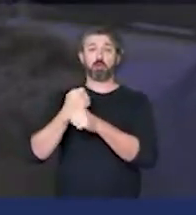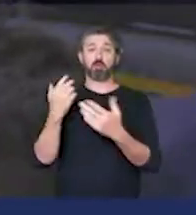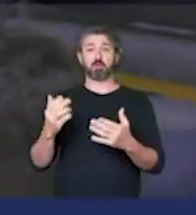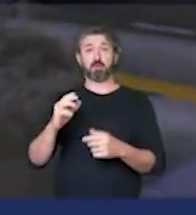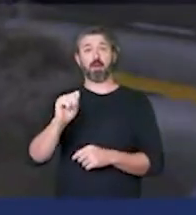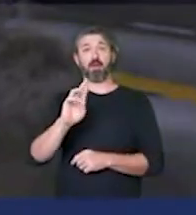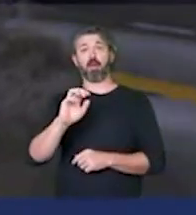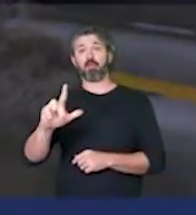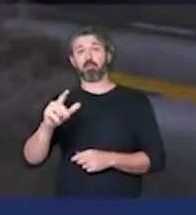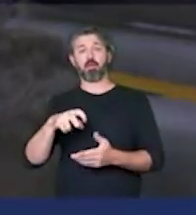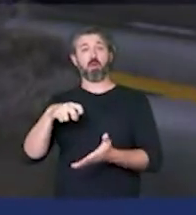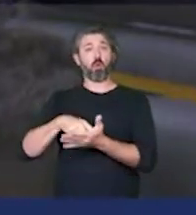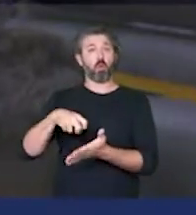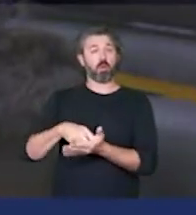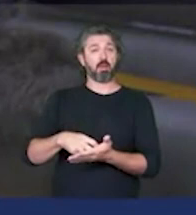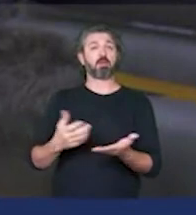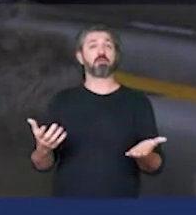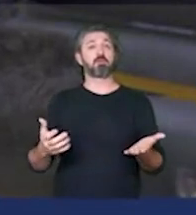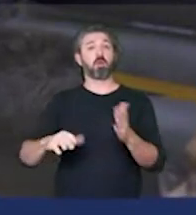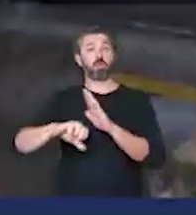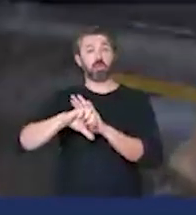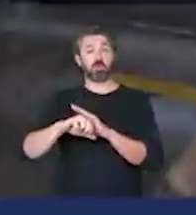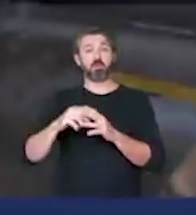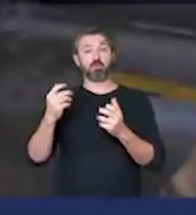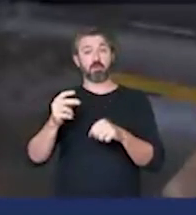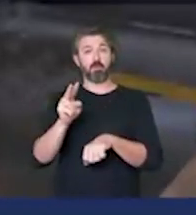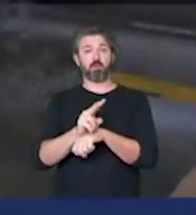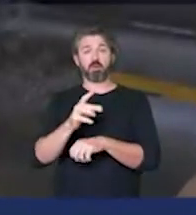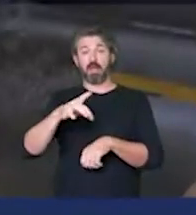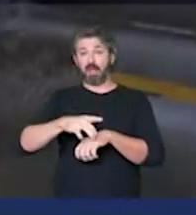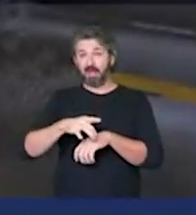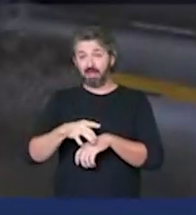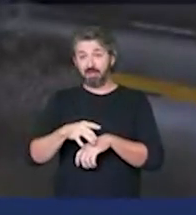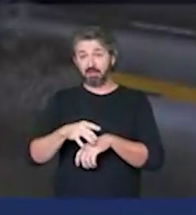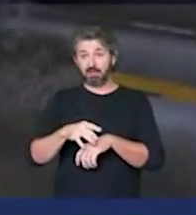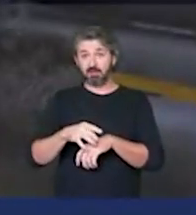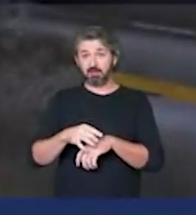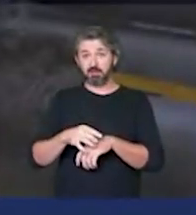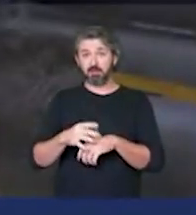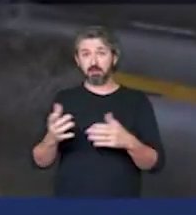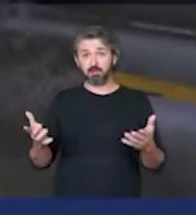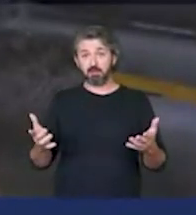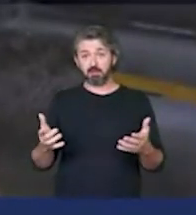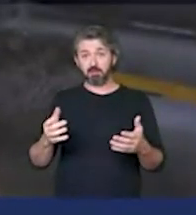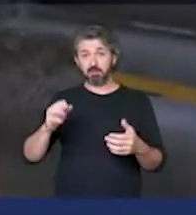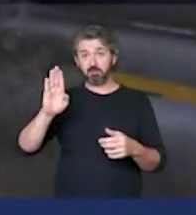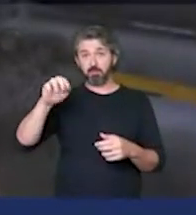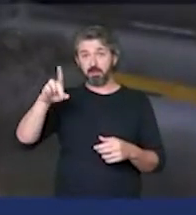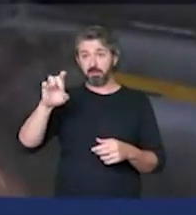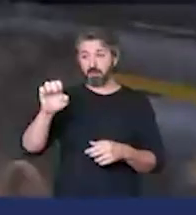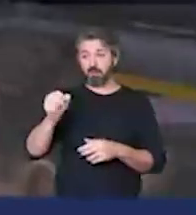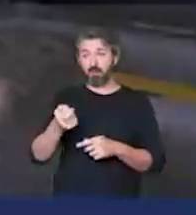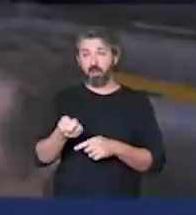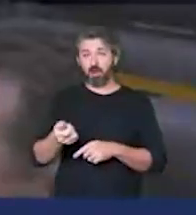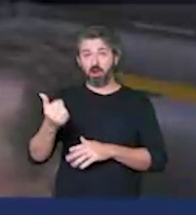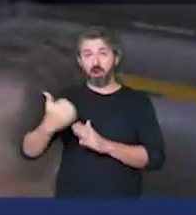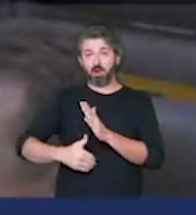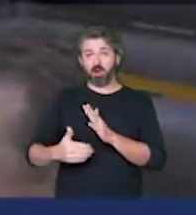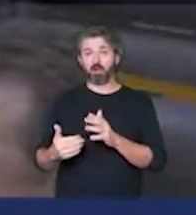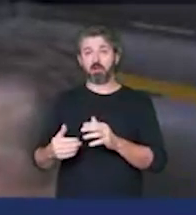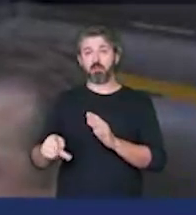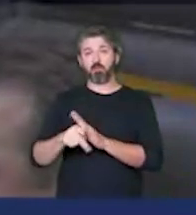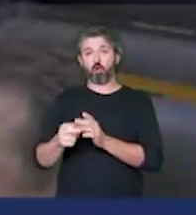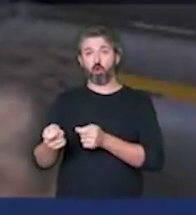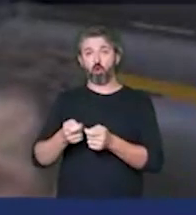oligopólio, cartel, condenação criminal. Vamos falar de proteína animal. Vamos falar do BNDES concedendo subsídio